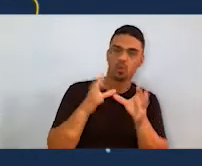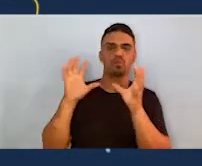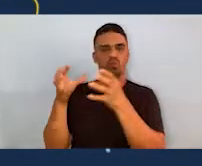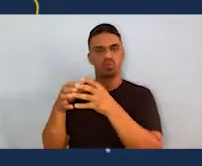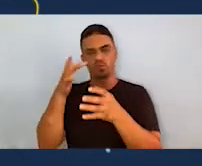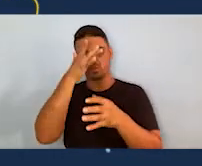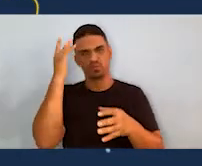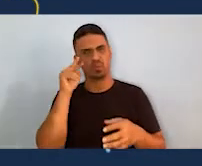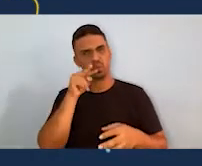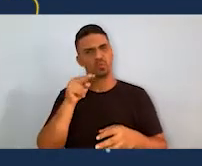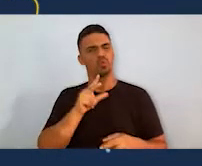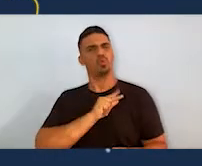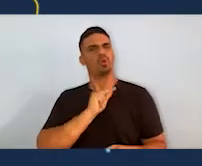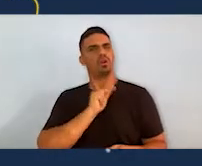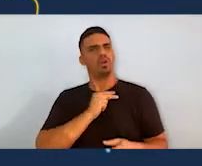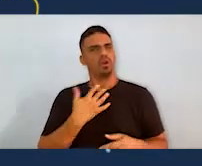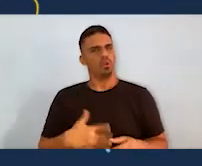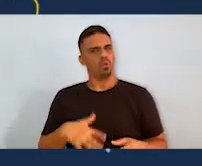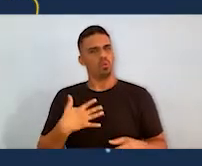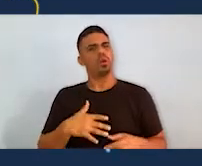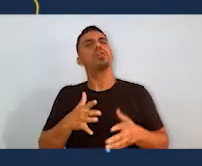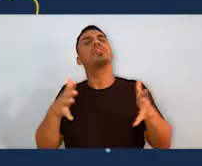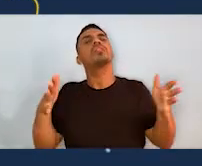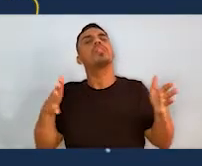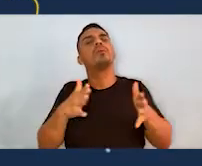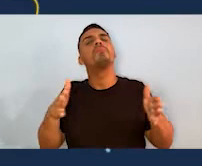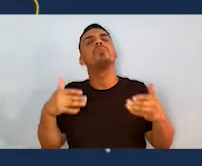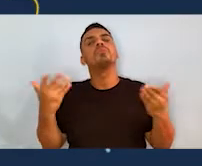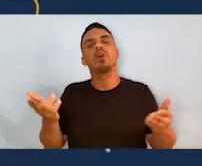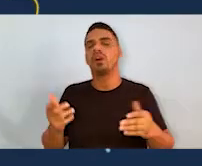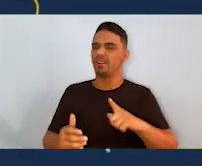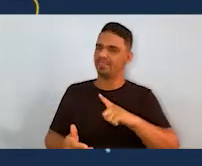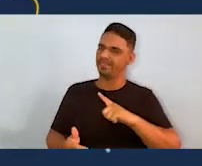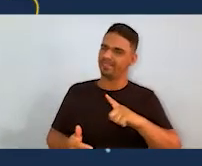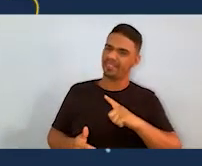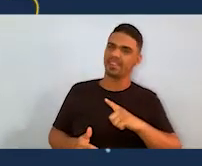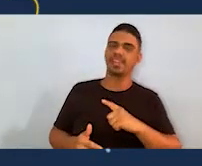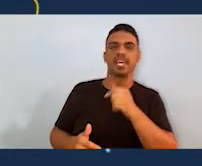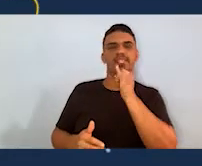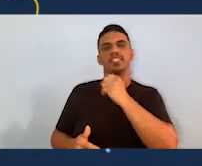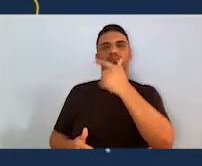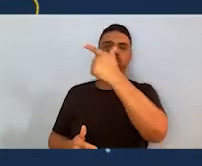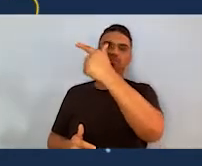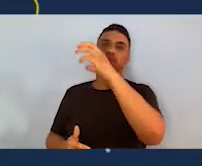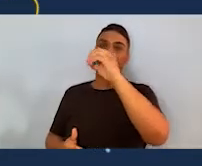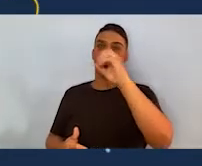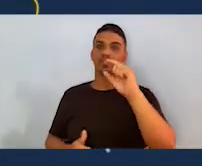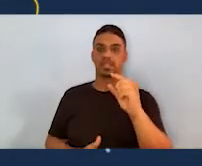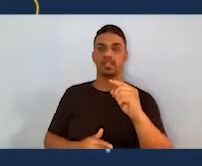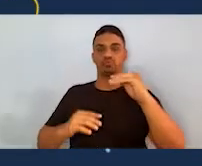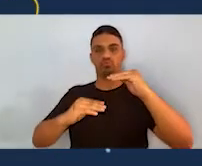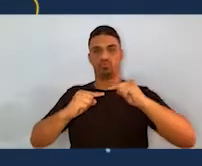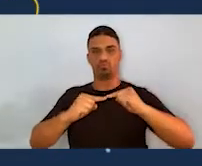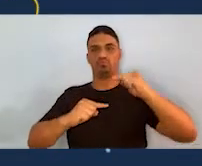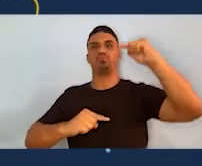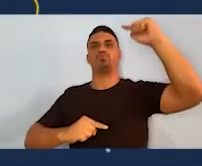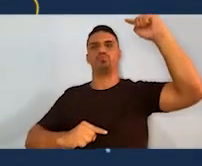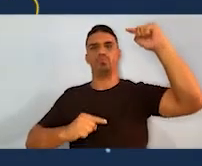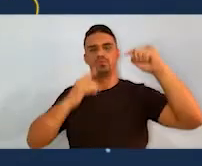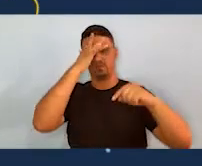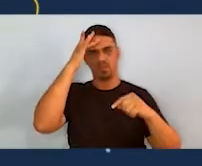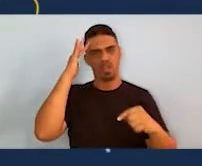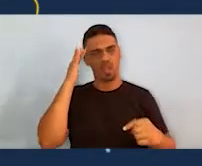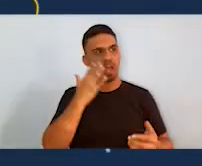visual novel, assim, o pessoal, nossa, mas qual o tamanho disso? Tem 200 de altura, para não sei o que lá, o pessoal ficava